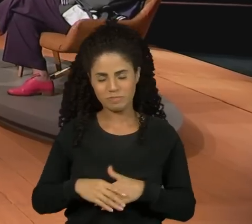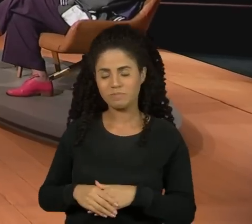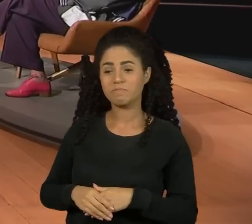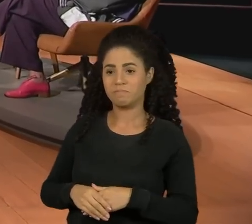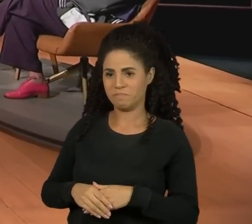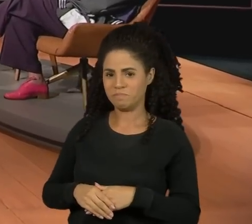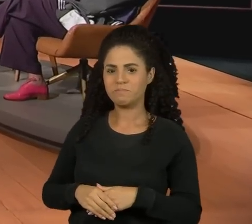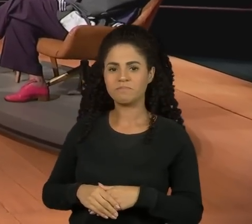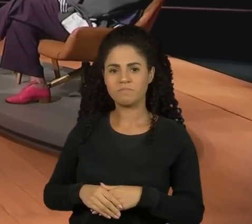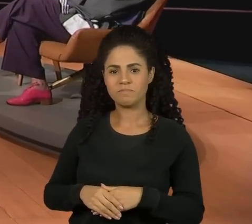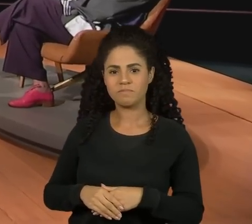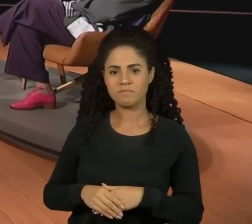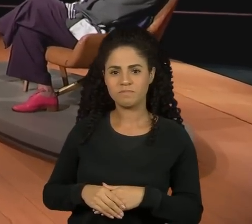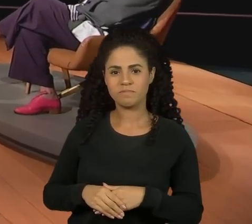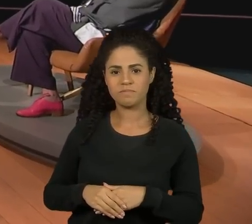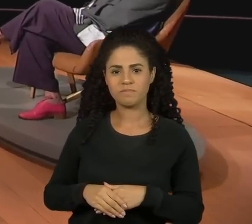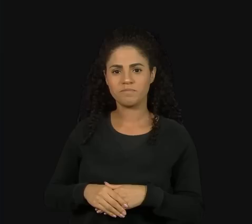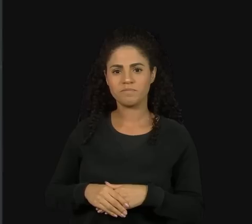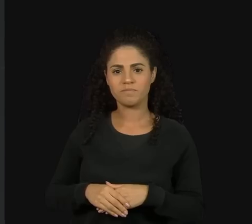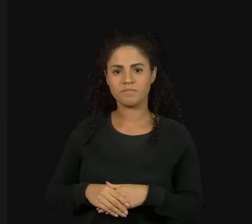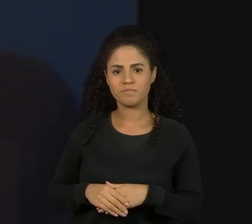Ai.